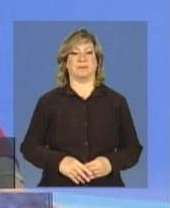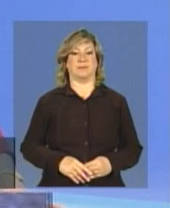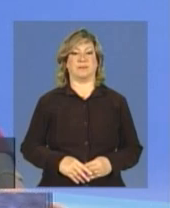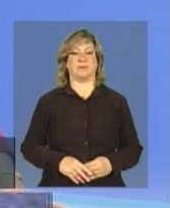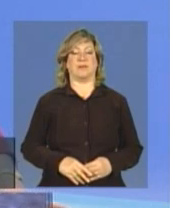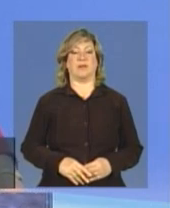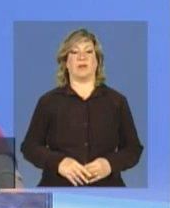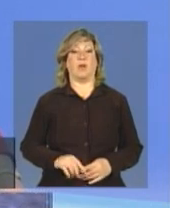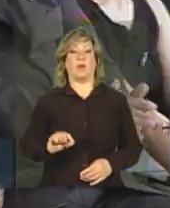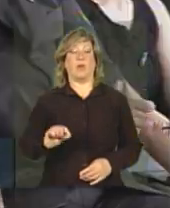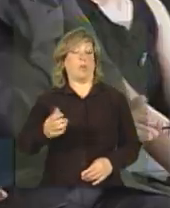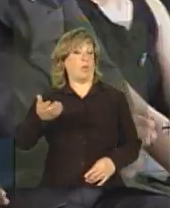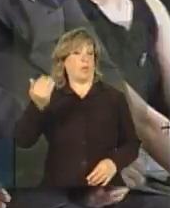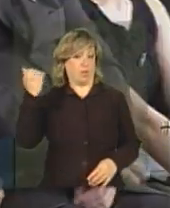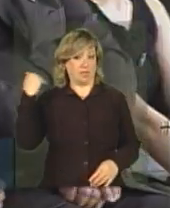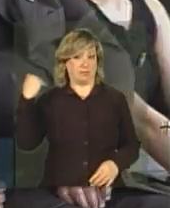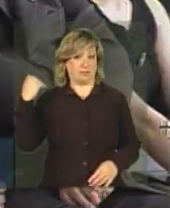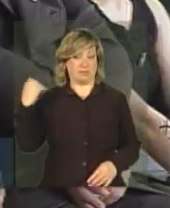quando